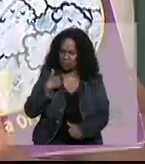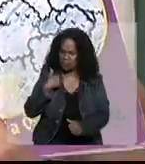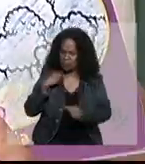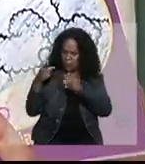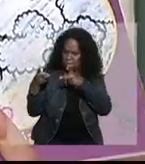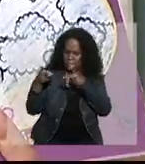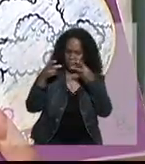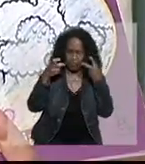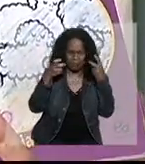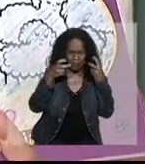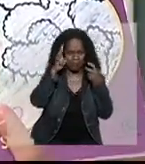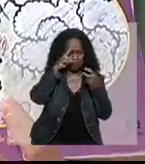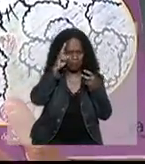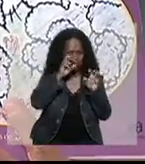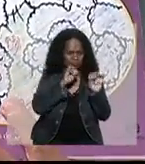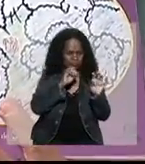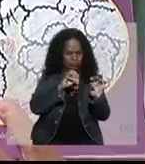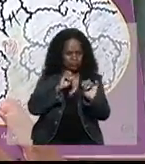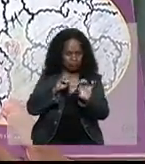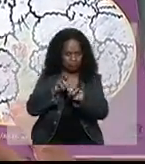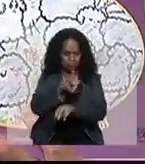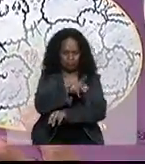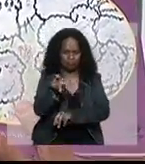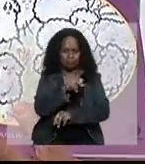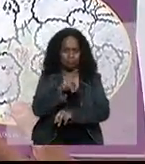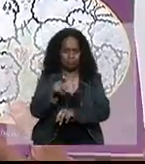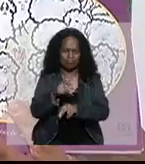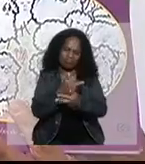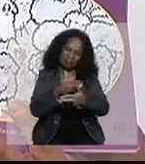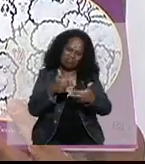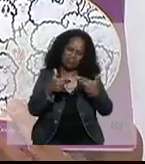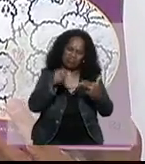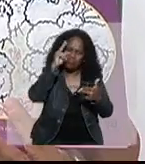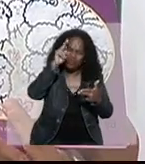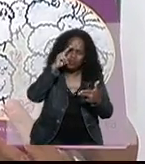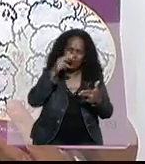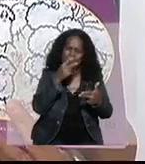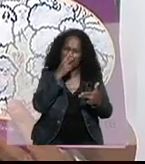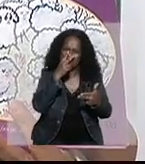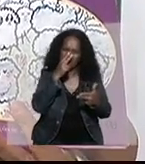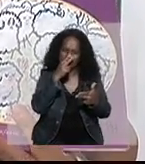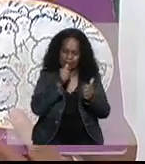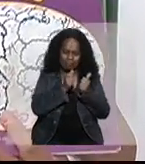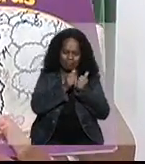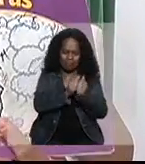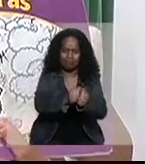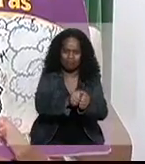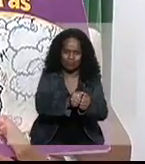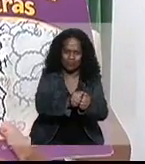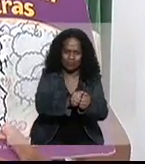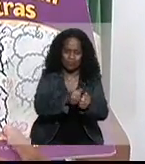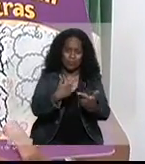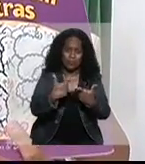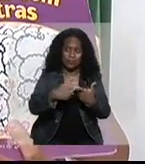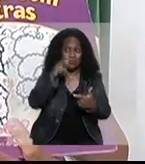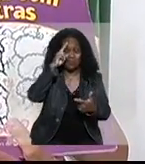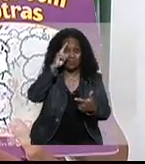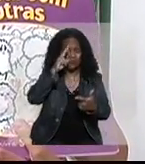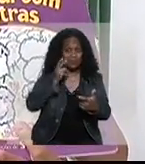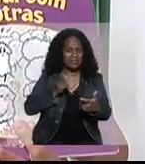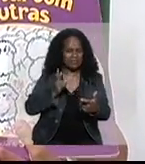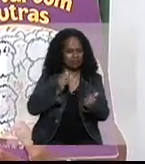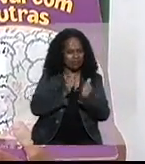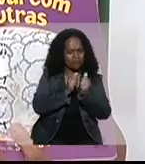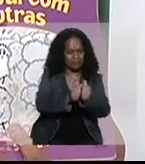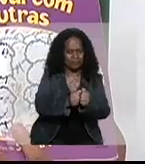Eu percebi, como contadora de histórias, como professora, que algumas histórias meio que te perseguem. Então, essa história aqui me perseguia muito, porque a